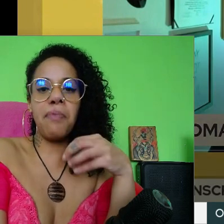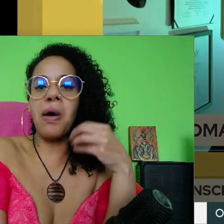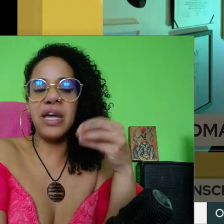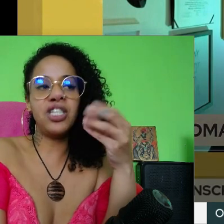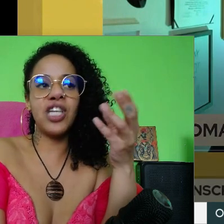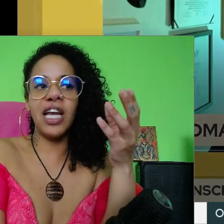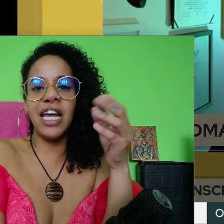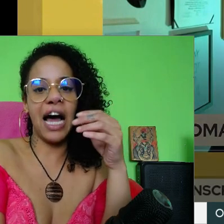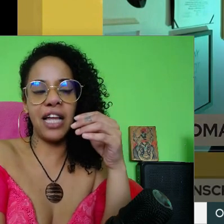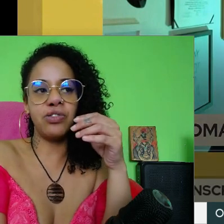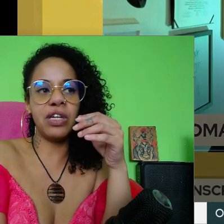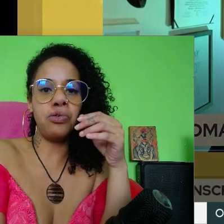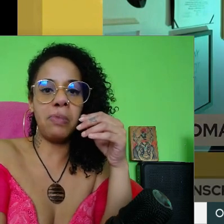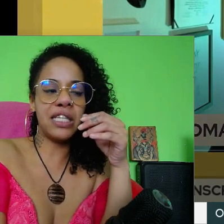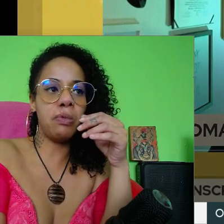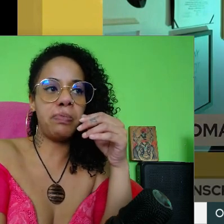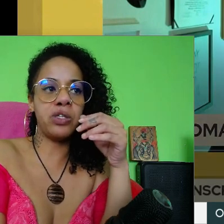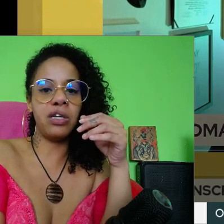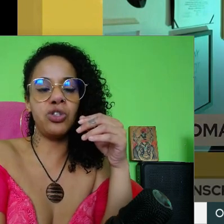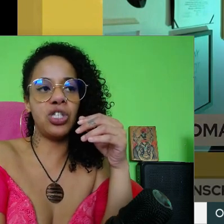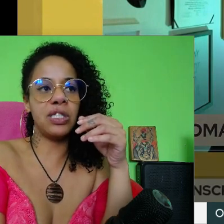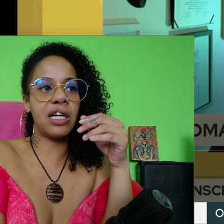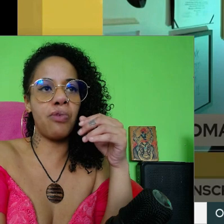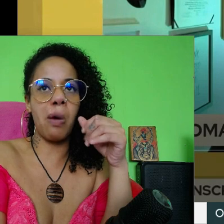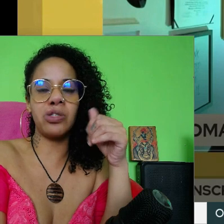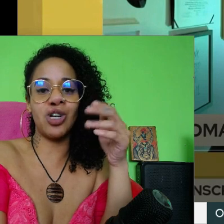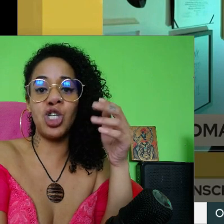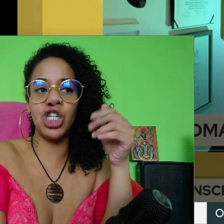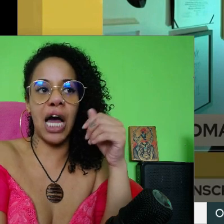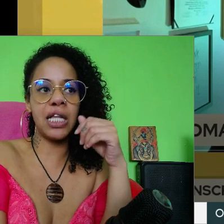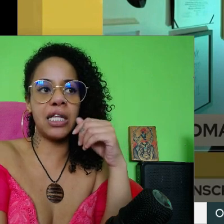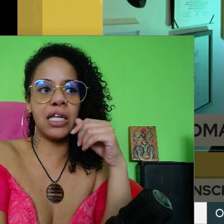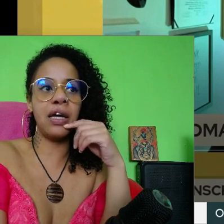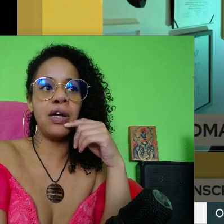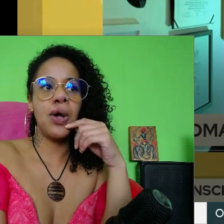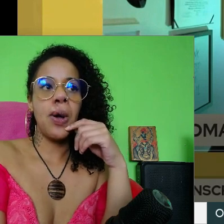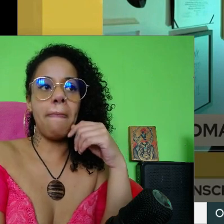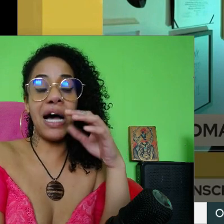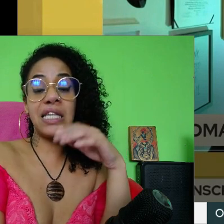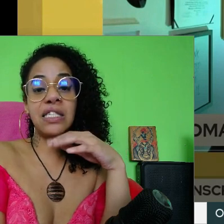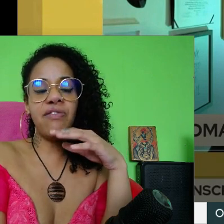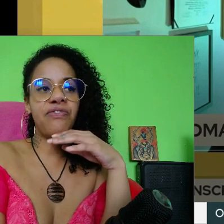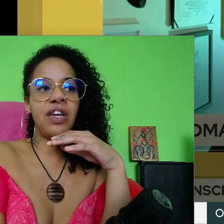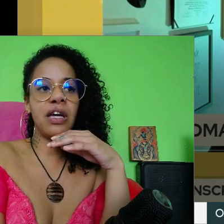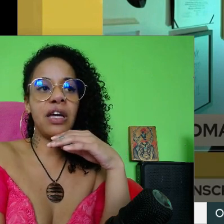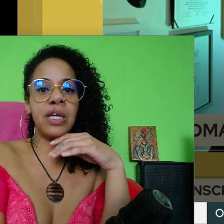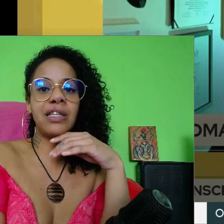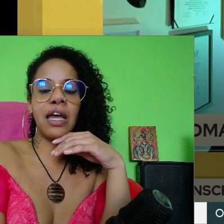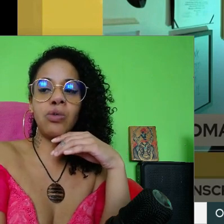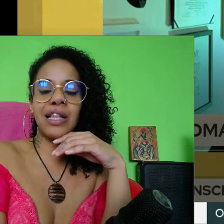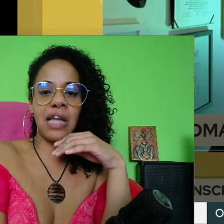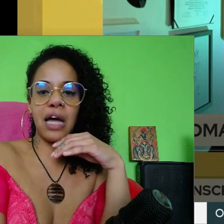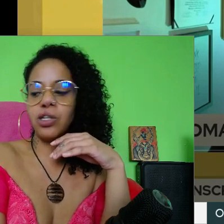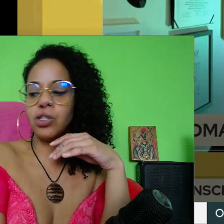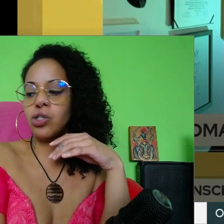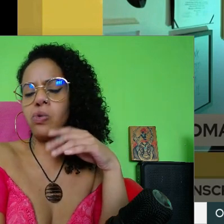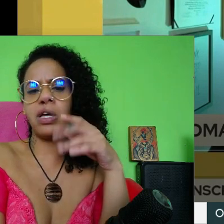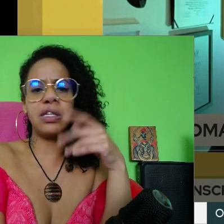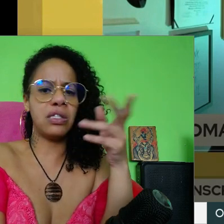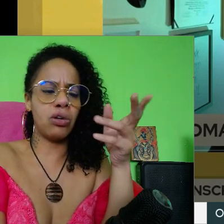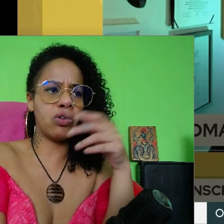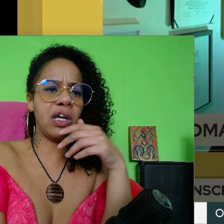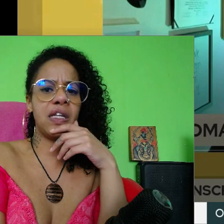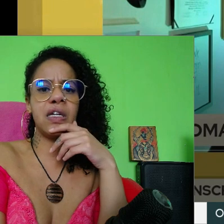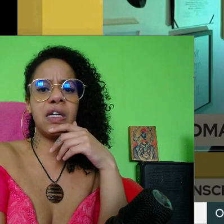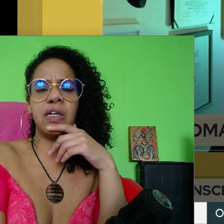extremamente alienado né no máximo Poderíamos dizer que era uma pessoa chata né mas enfim eu entendo ataques